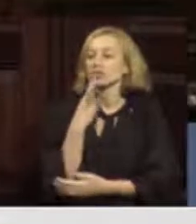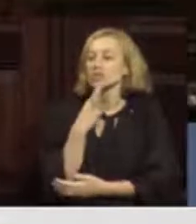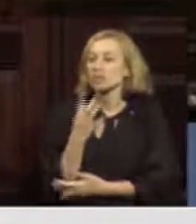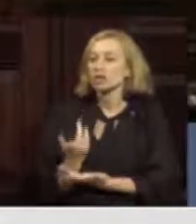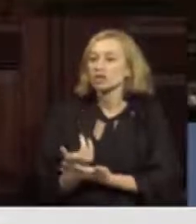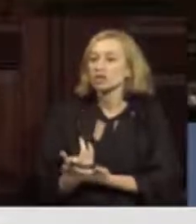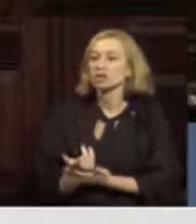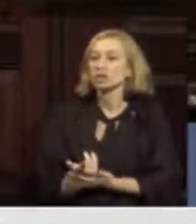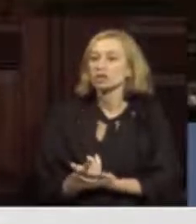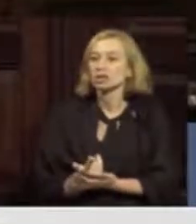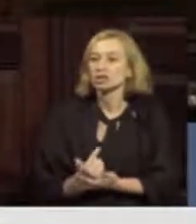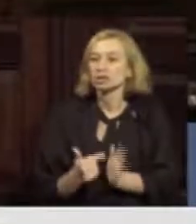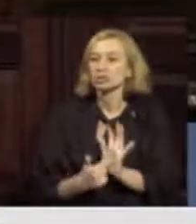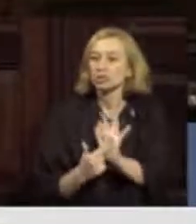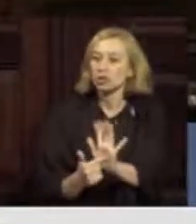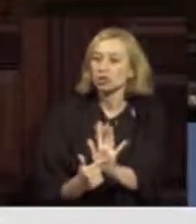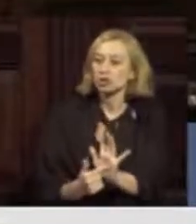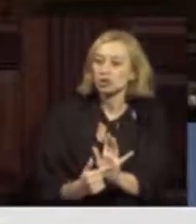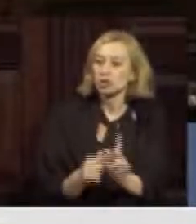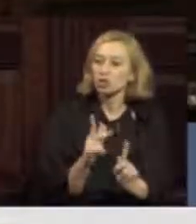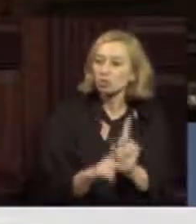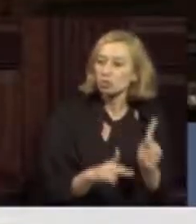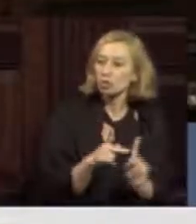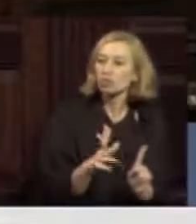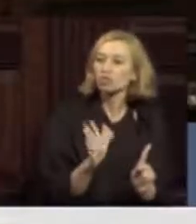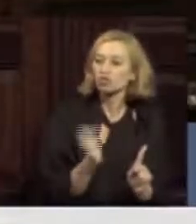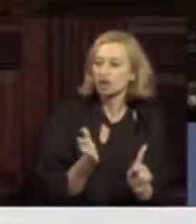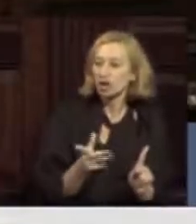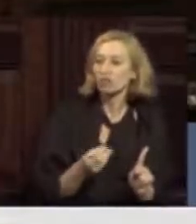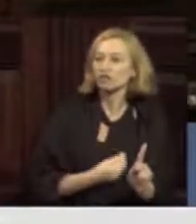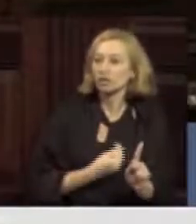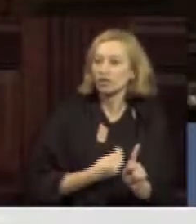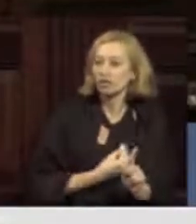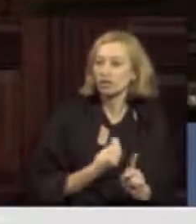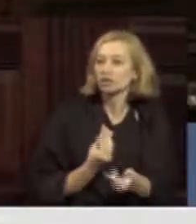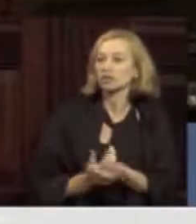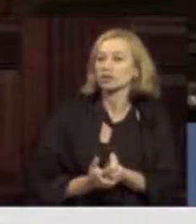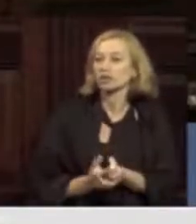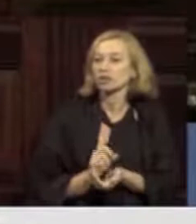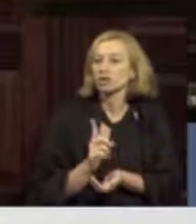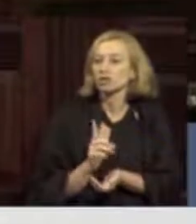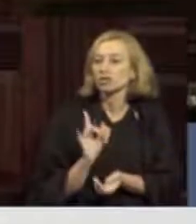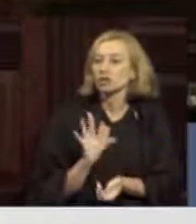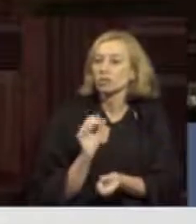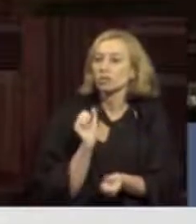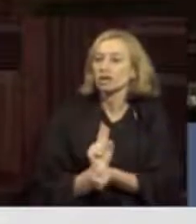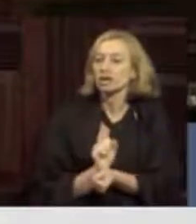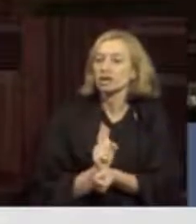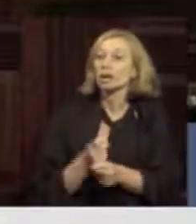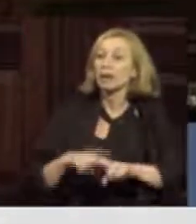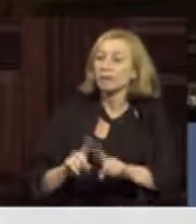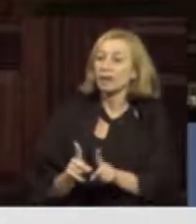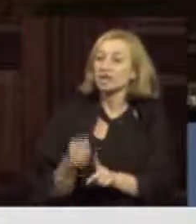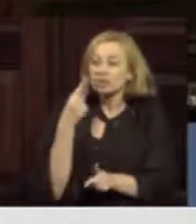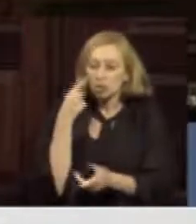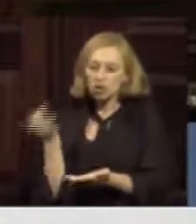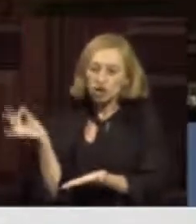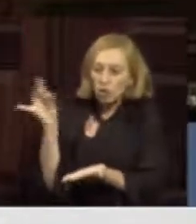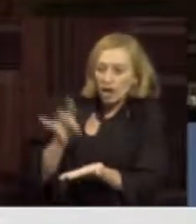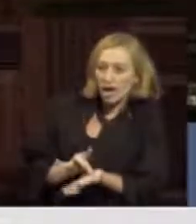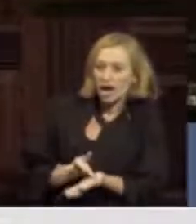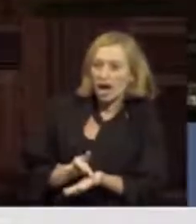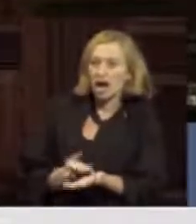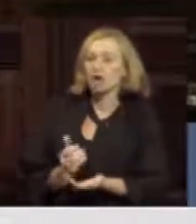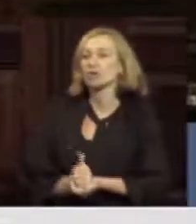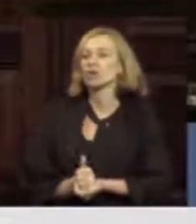aos polos já existentes, que não sejam apenas potencialidades, mas, acima de tudo, realidades. É